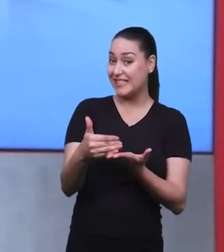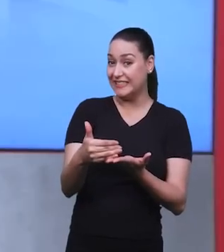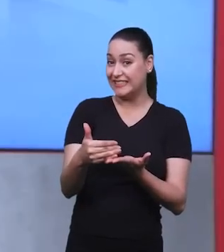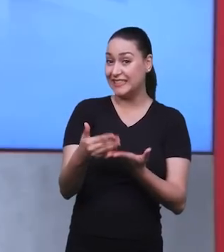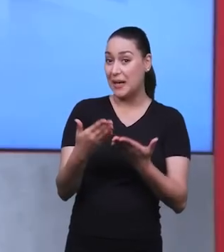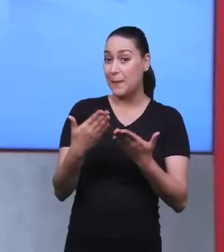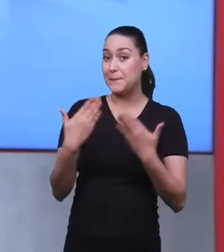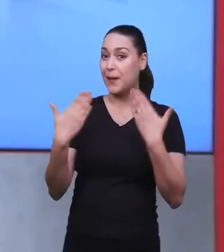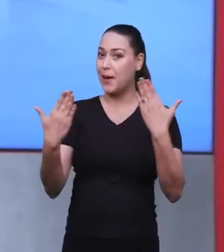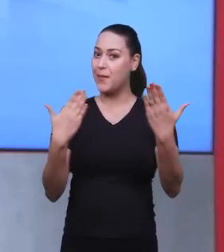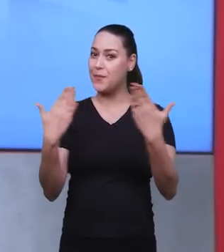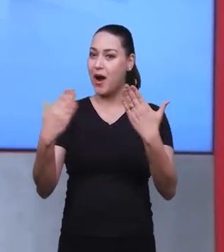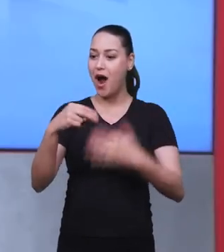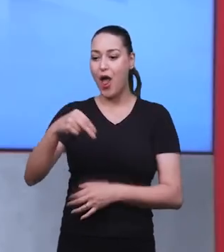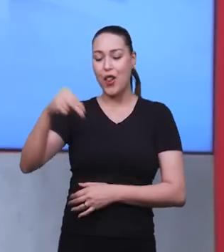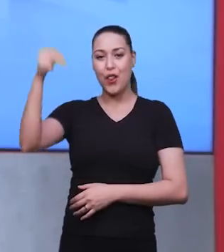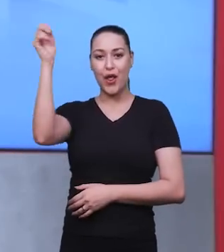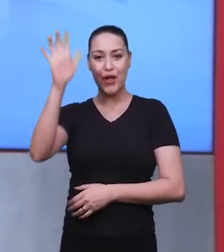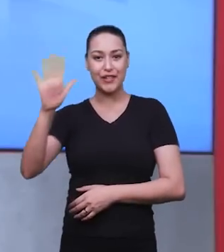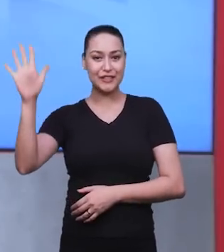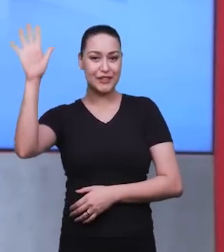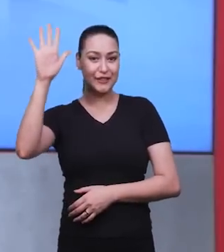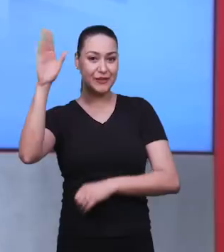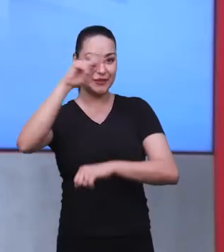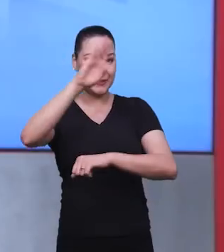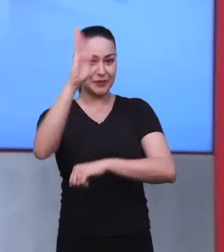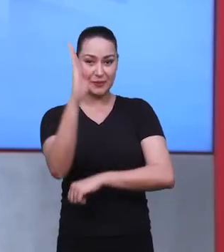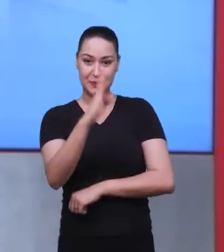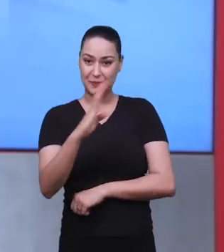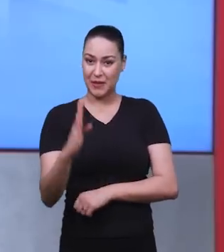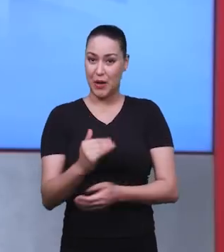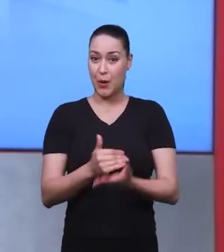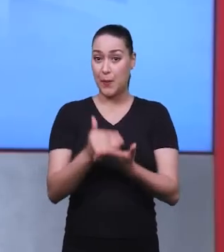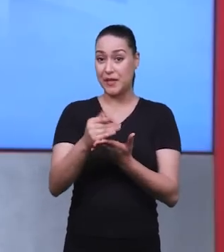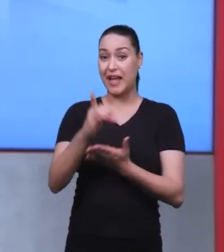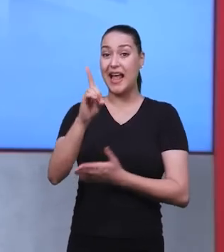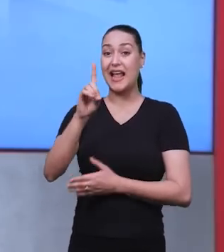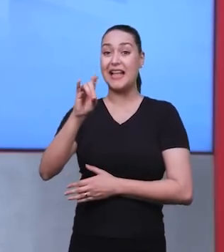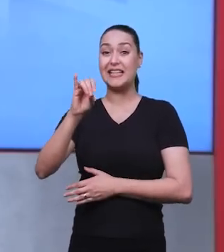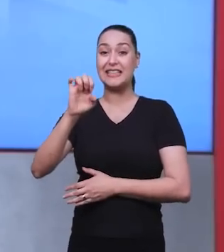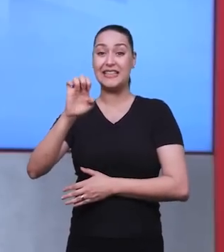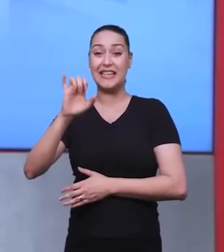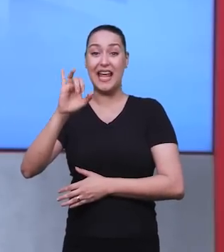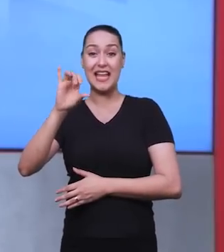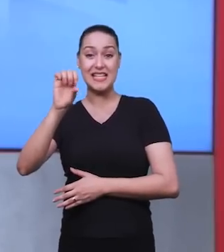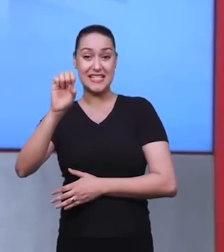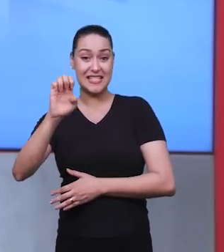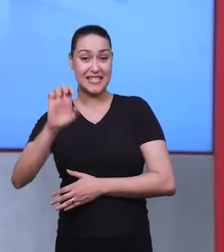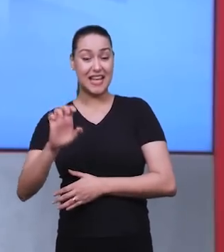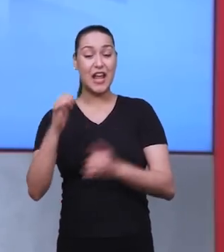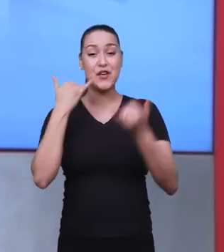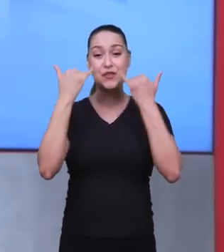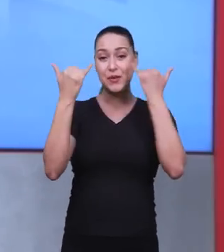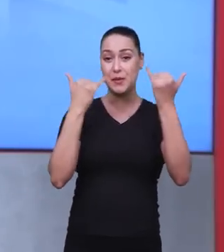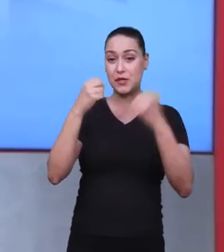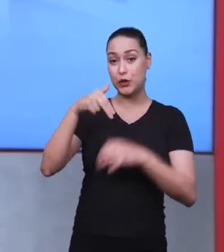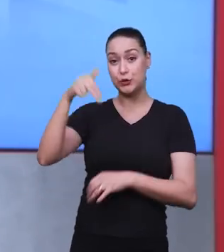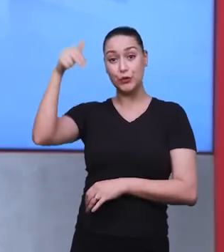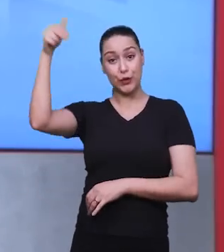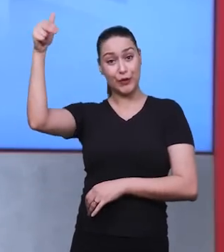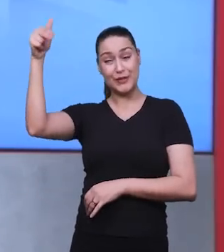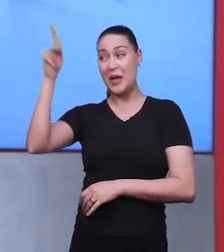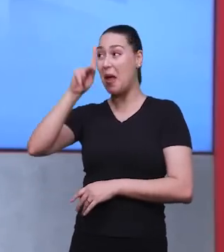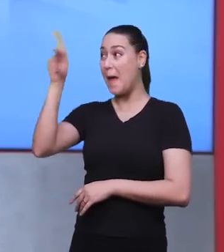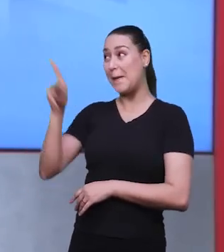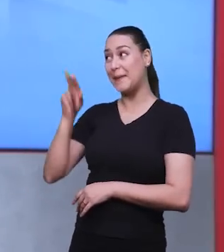nossos correspondentes sobre o Norte e o Nordeste do Brasil, começando aí com a nossa irmã Deise, levando informações para você do Norte.